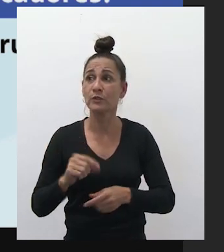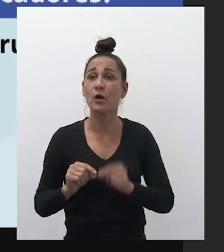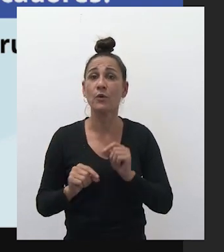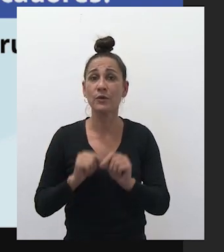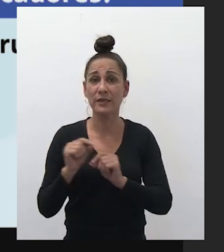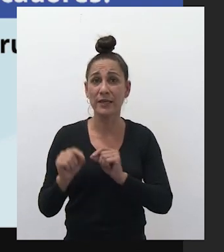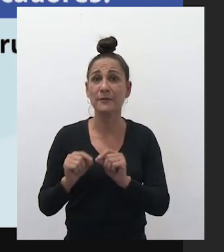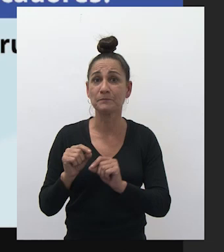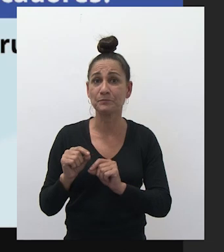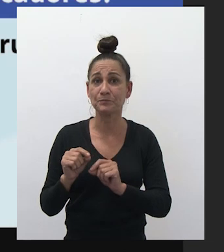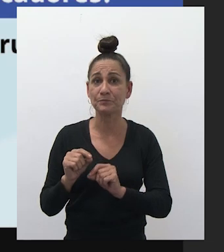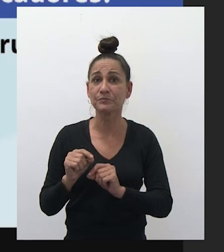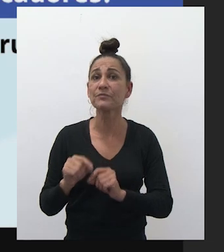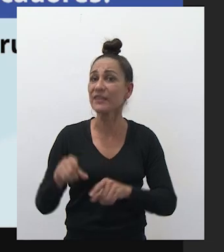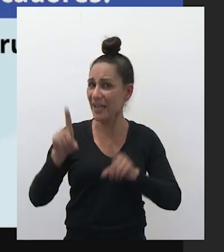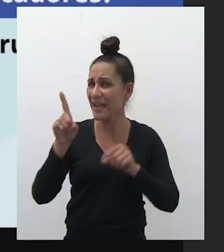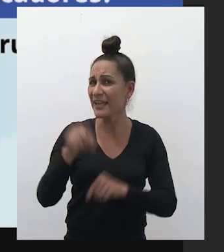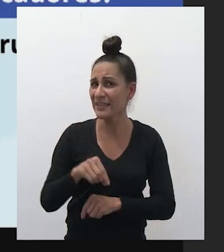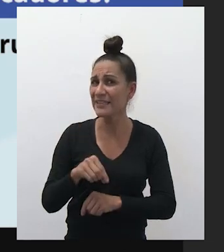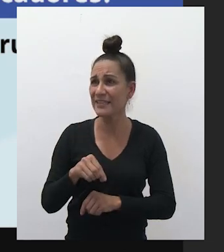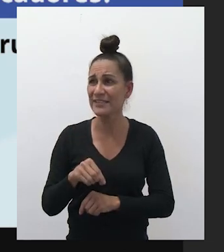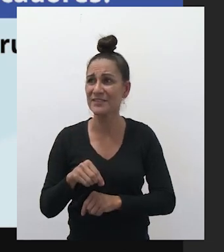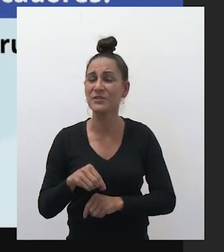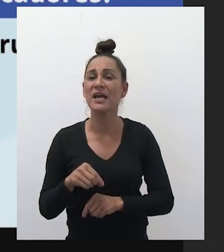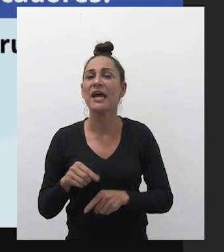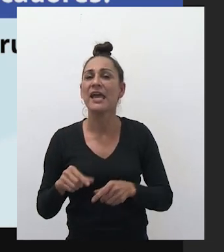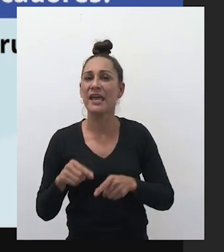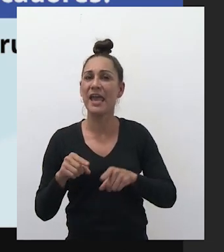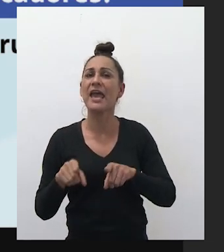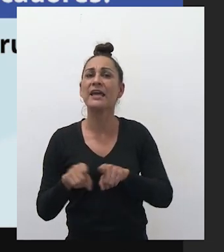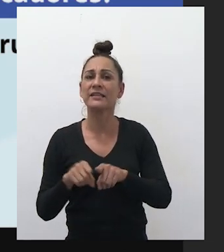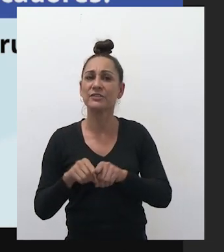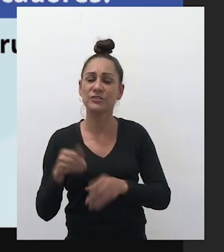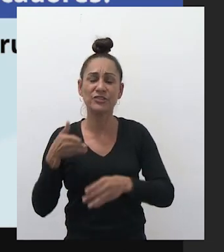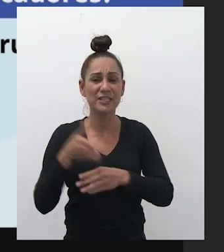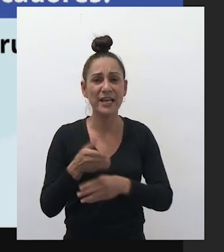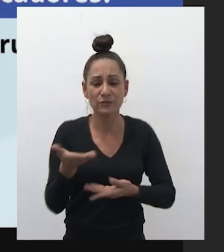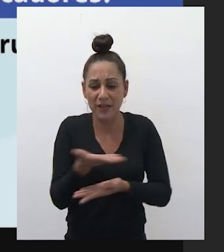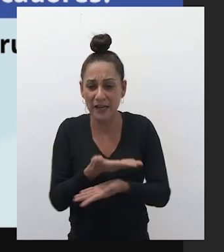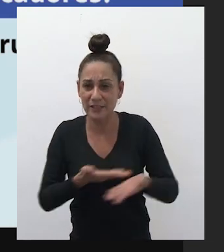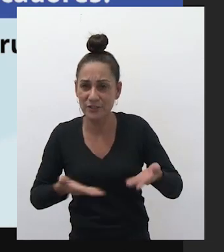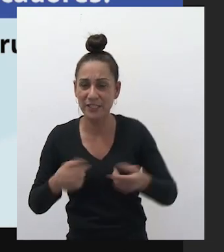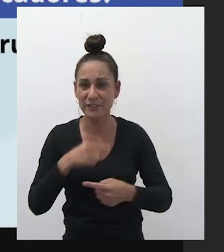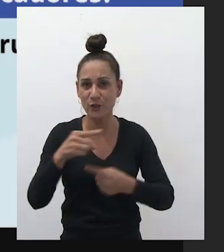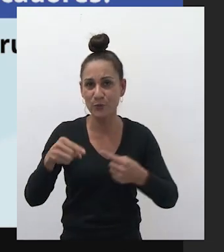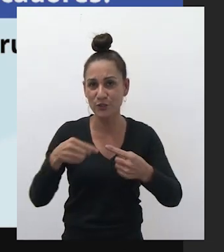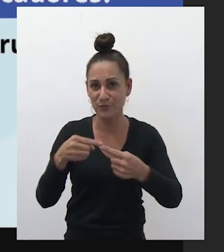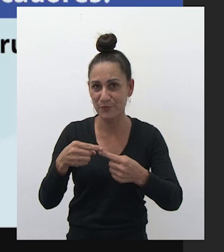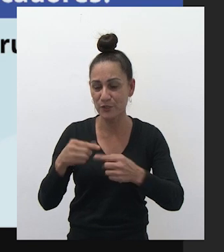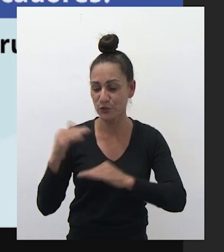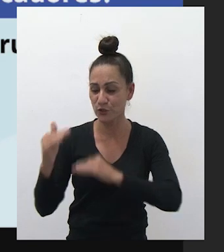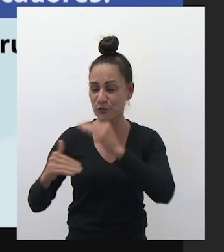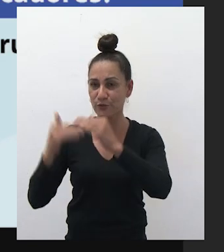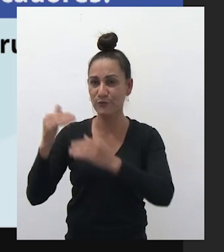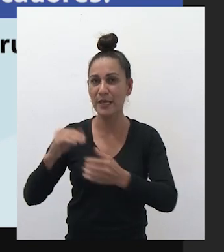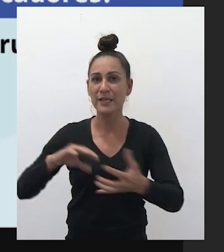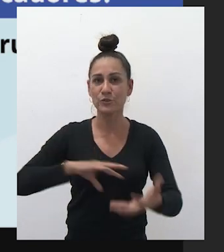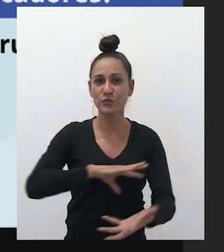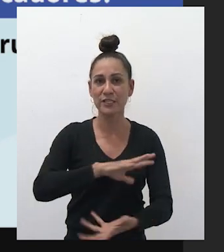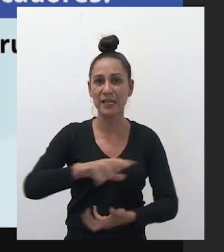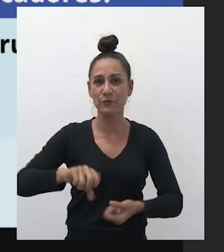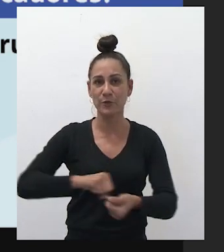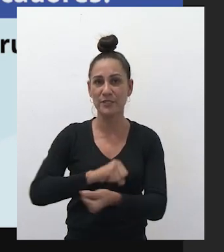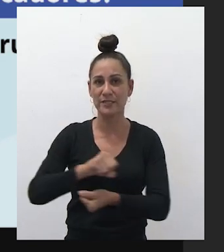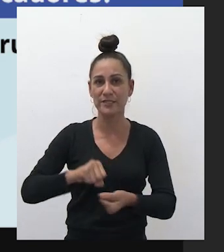por dia. É isso. Isso está diretamente relacionado aos Objetivos de Desenvolvimento Sustentável, está